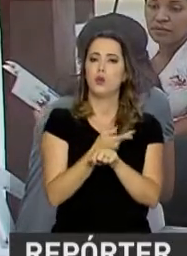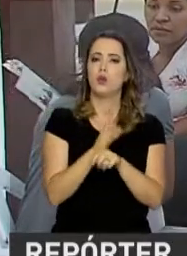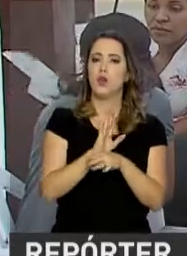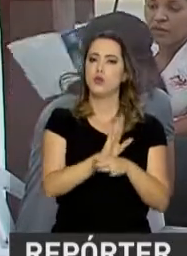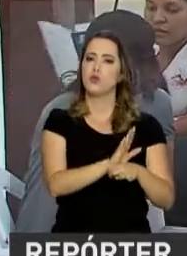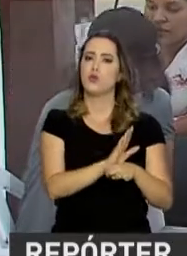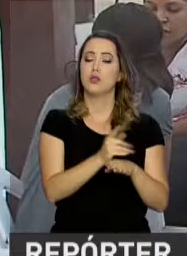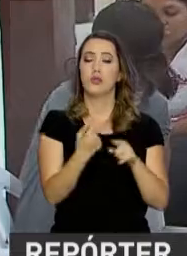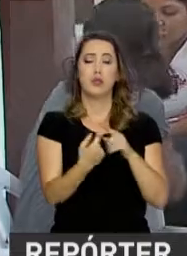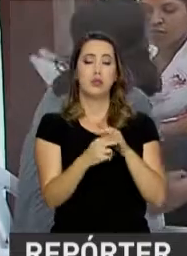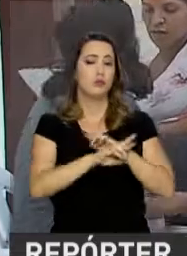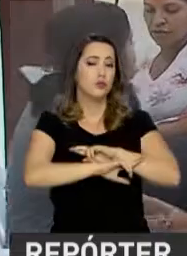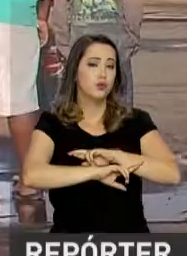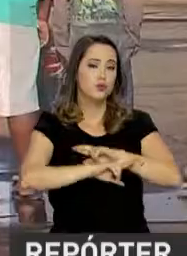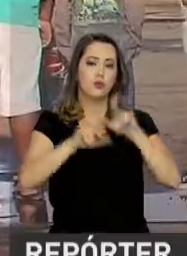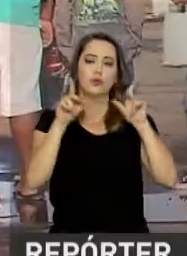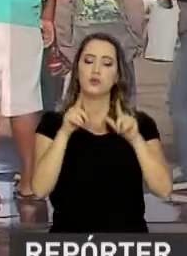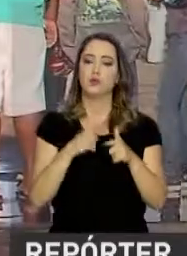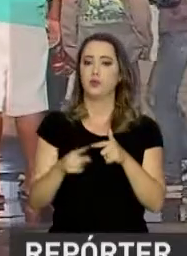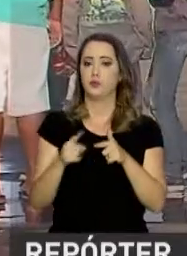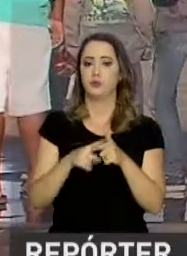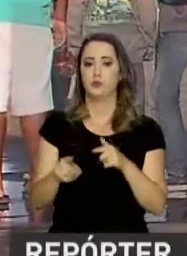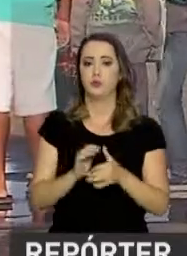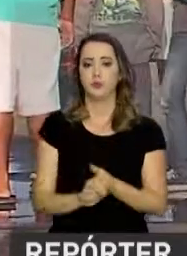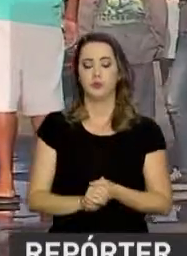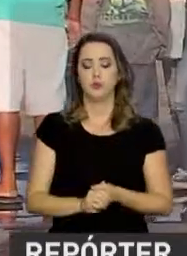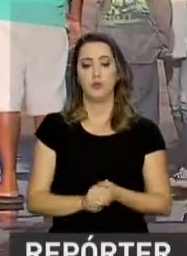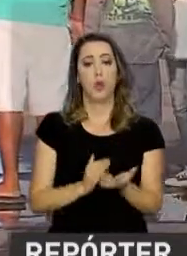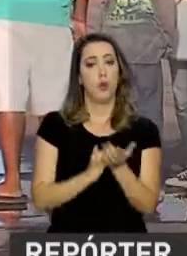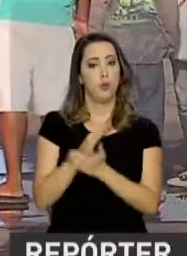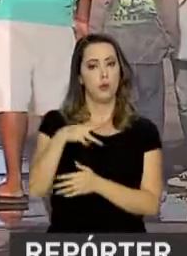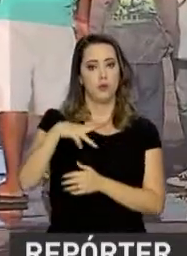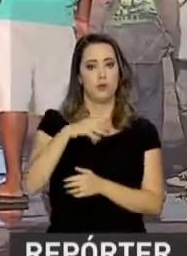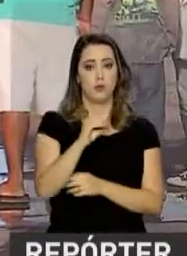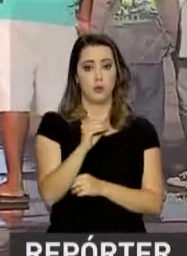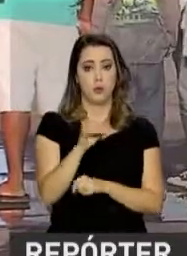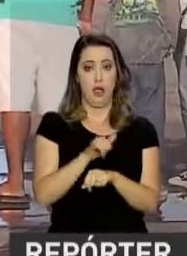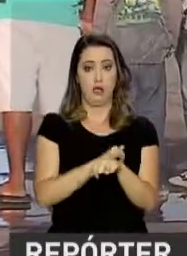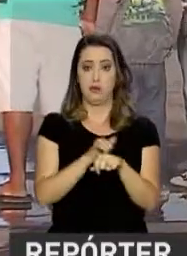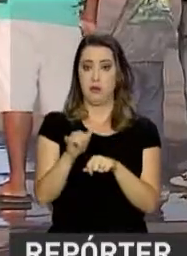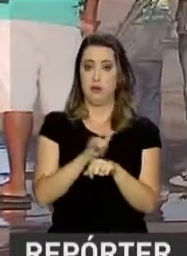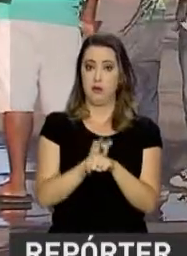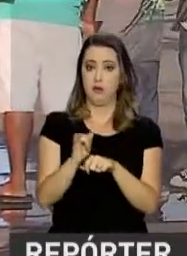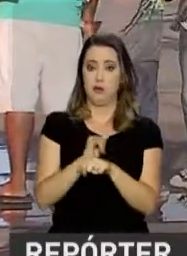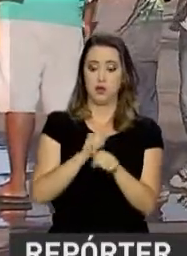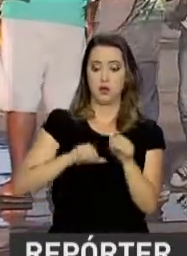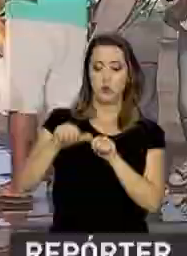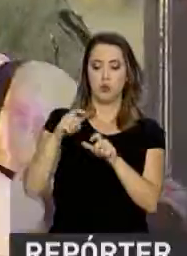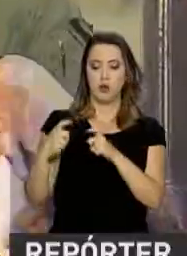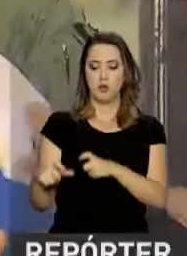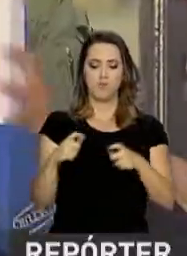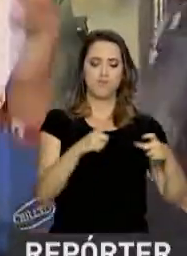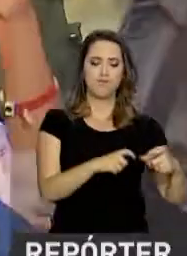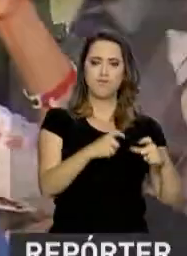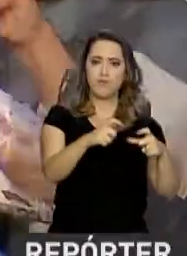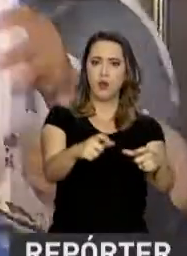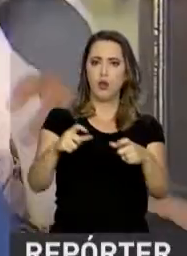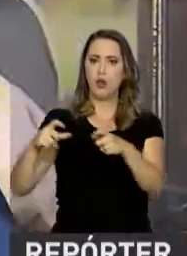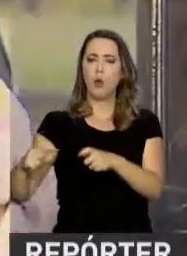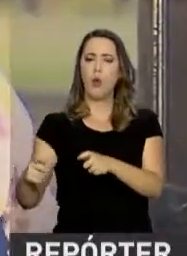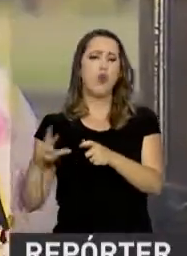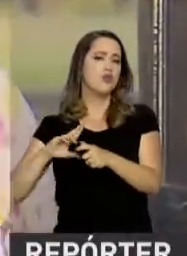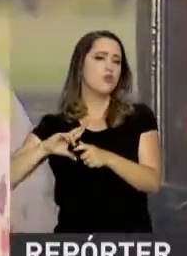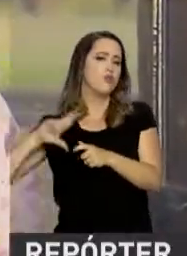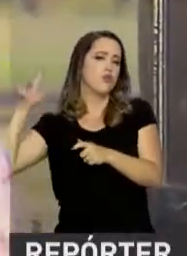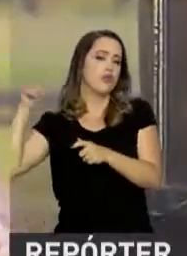assistência jurídica e social. E desde março está em curso a estratégia de interiorização dos imigrantes que desejem